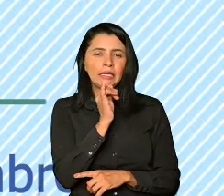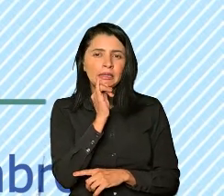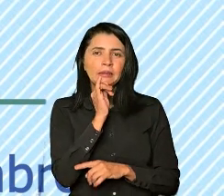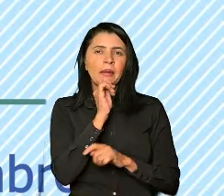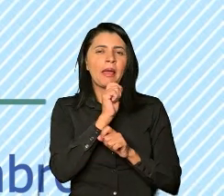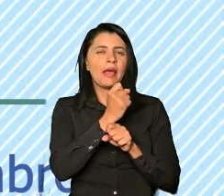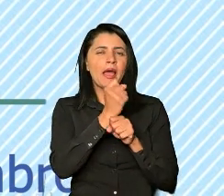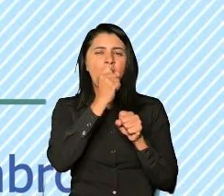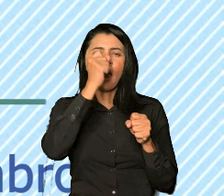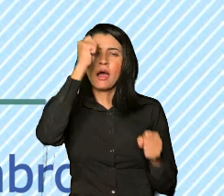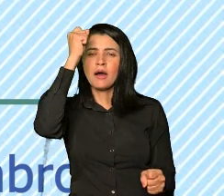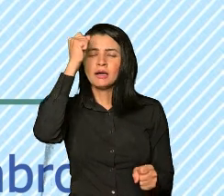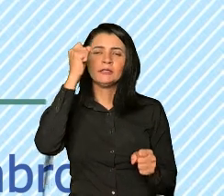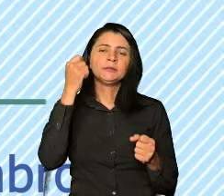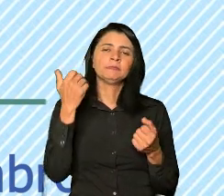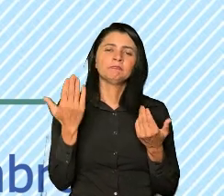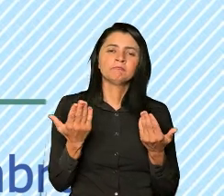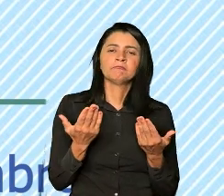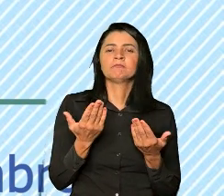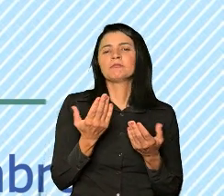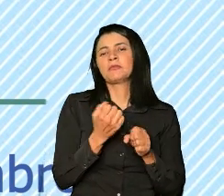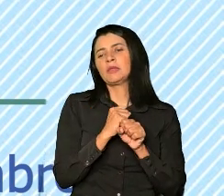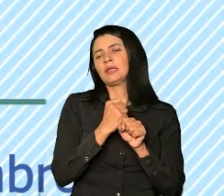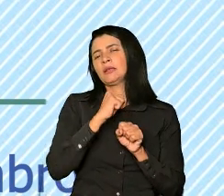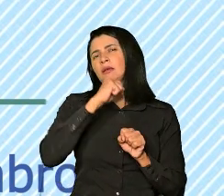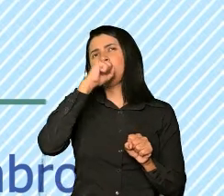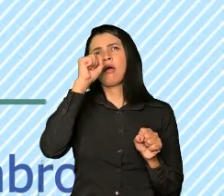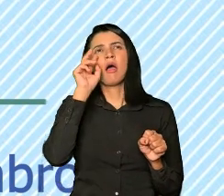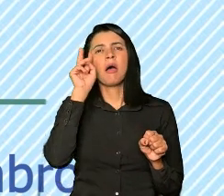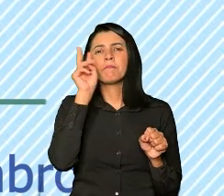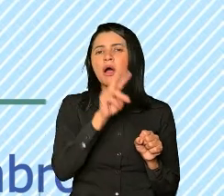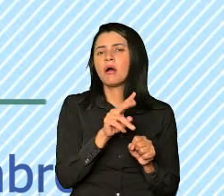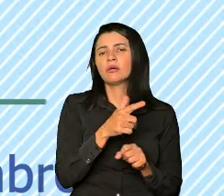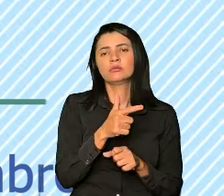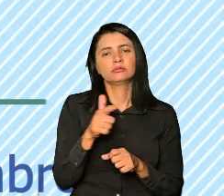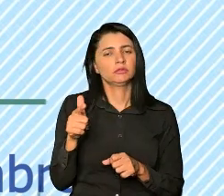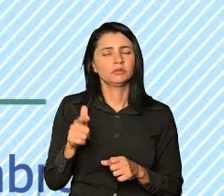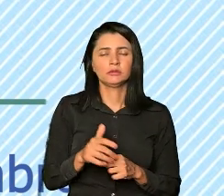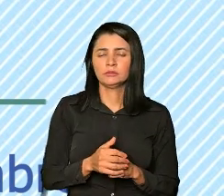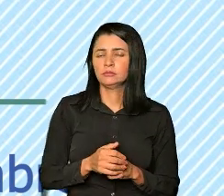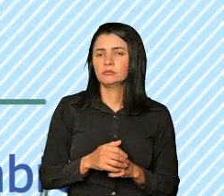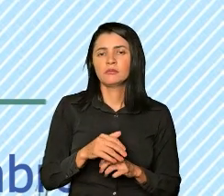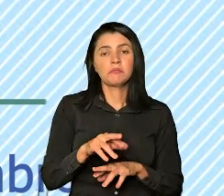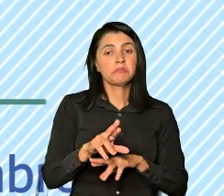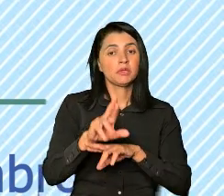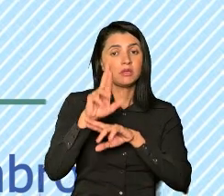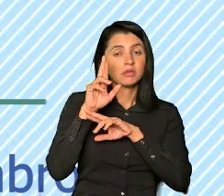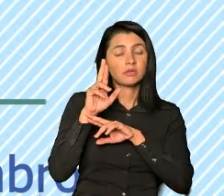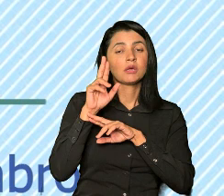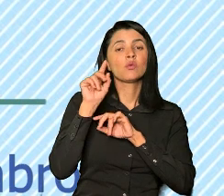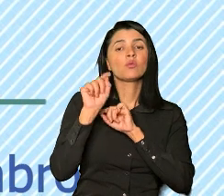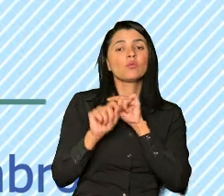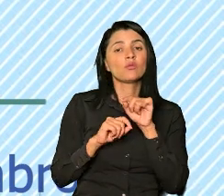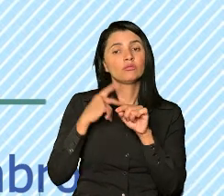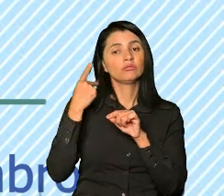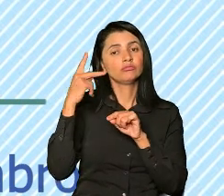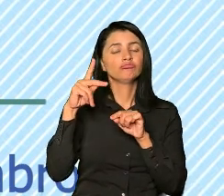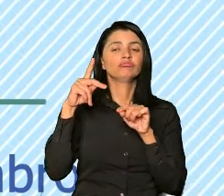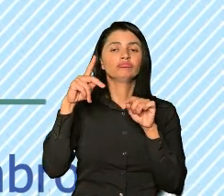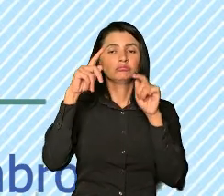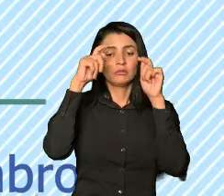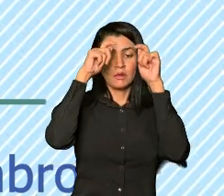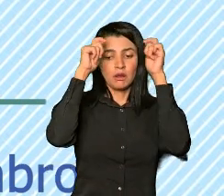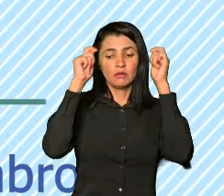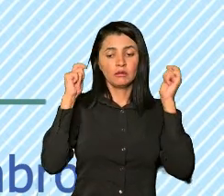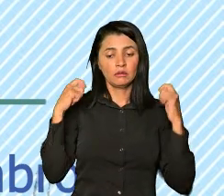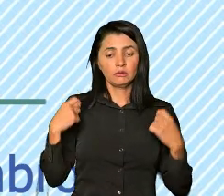monumentais, né? Digamos assim, monumentos mais grandiloquentes, né? Uma representação, digamos, de um busto